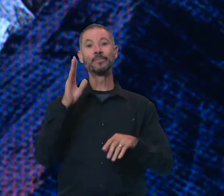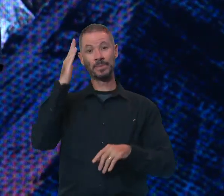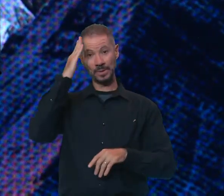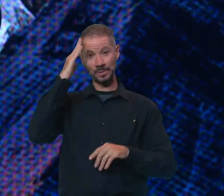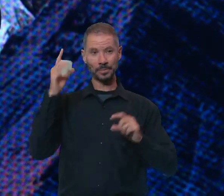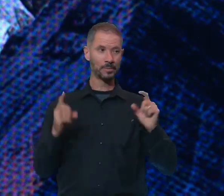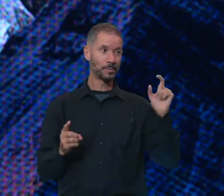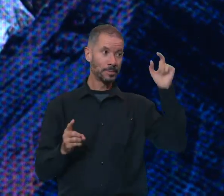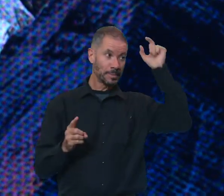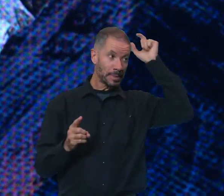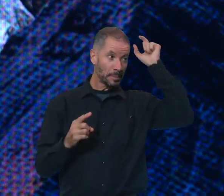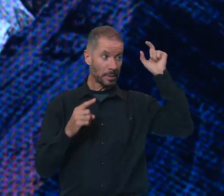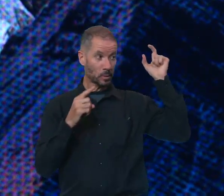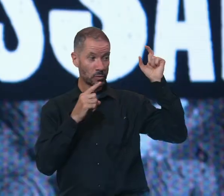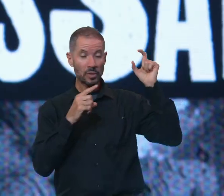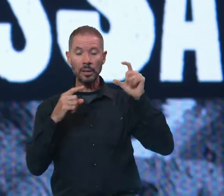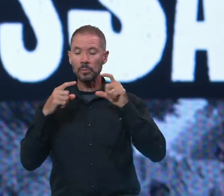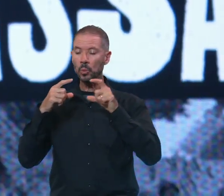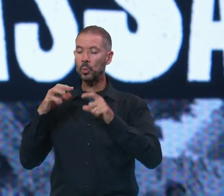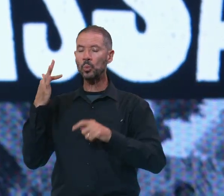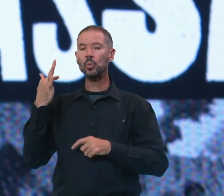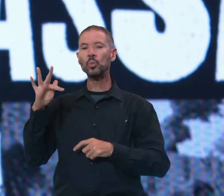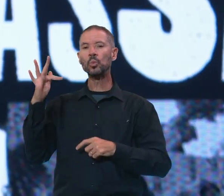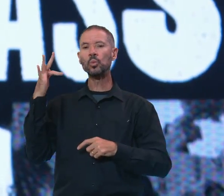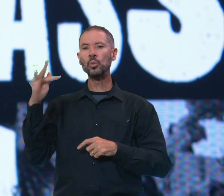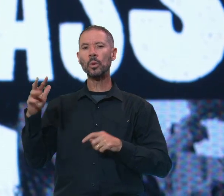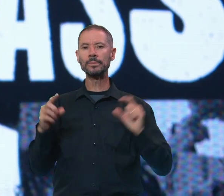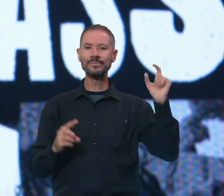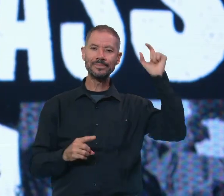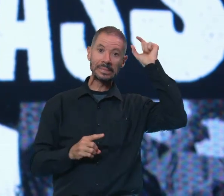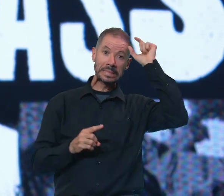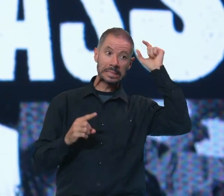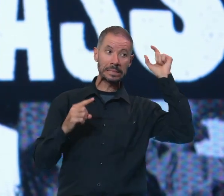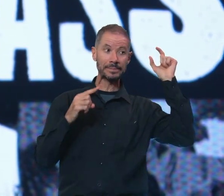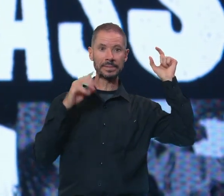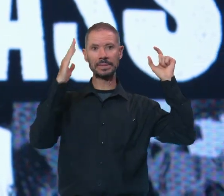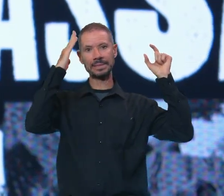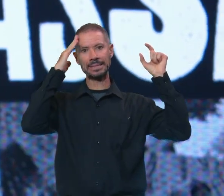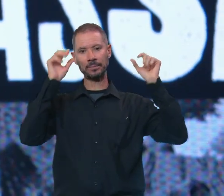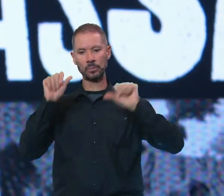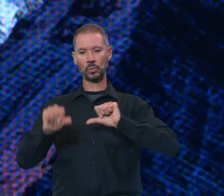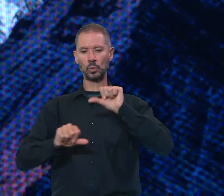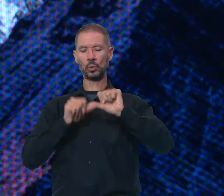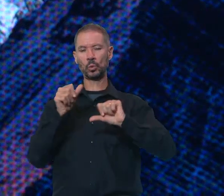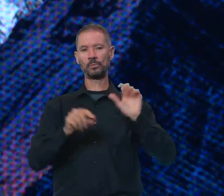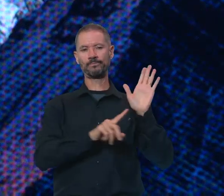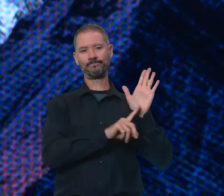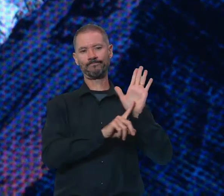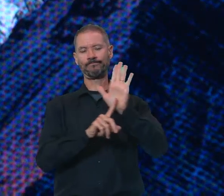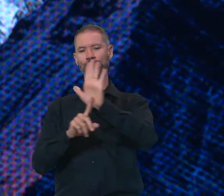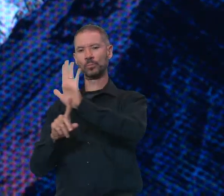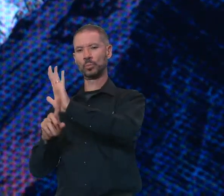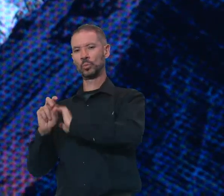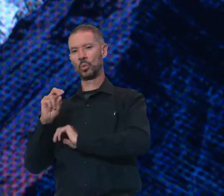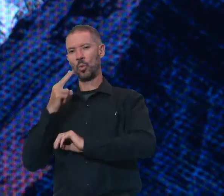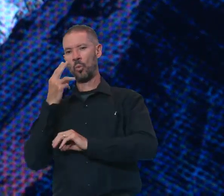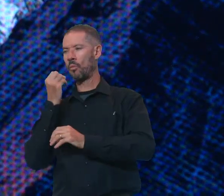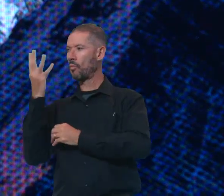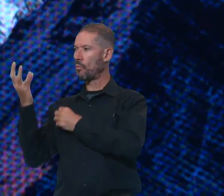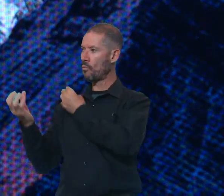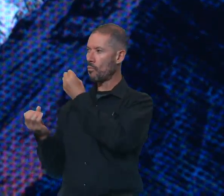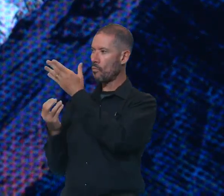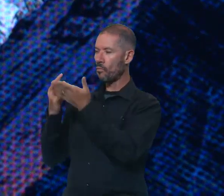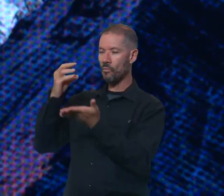sabe onde dói, mas ele sabe também que quando isso não foi ainda tornado público, ou não foi ainda confessado,